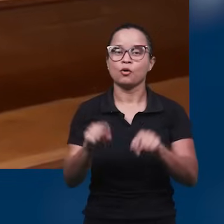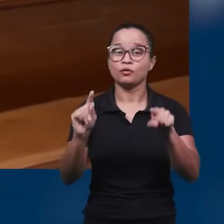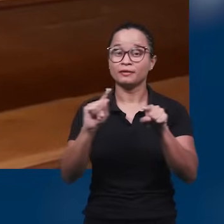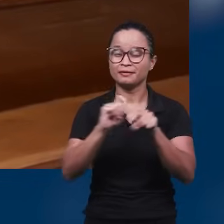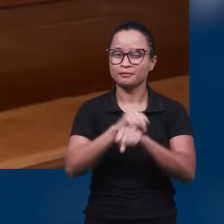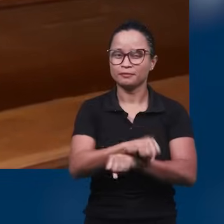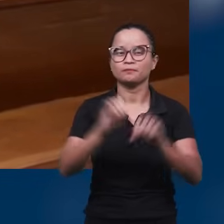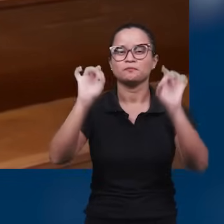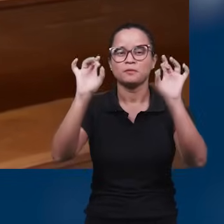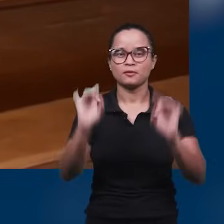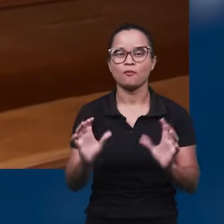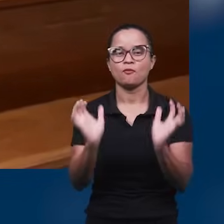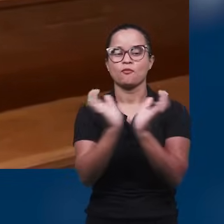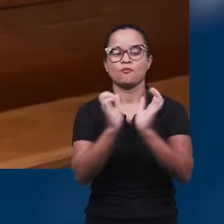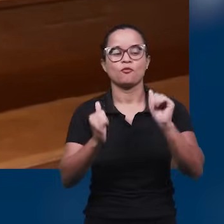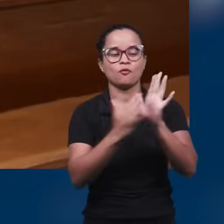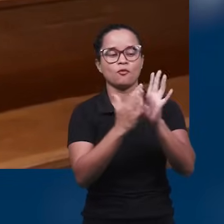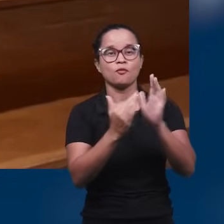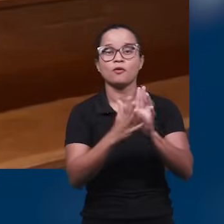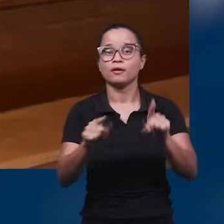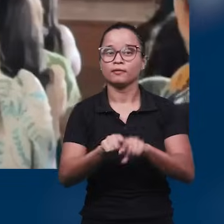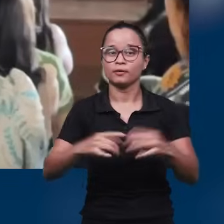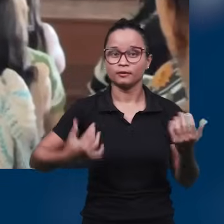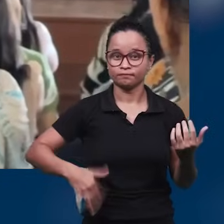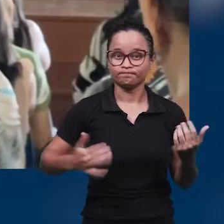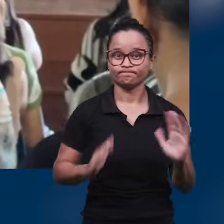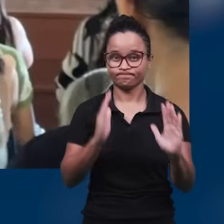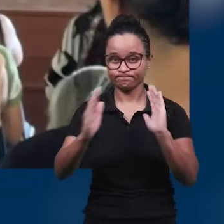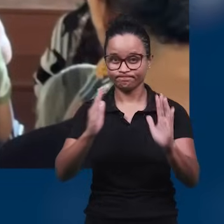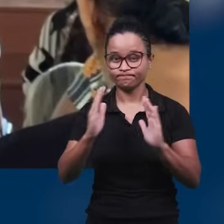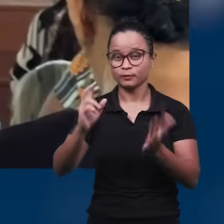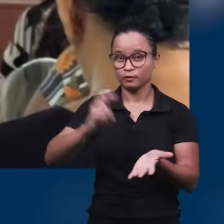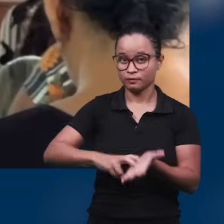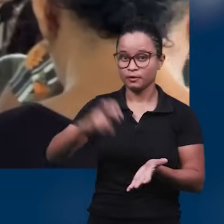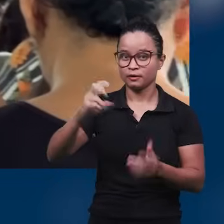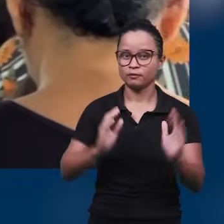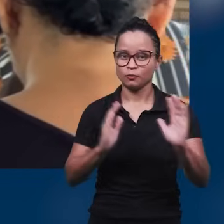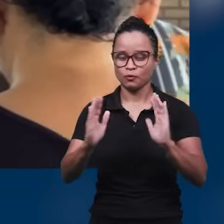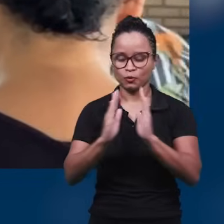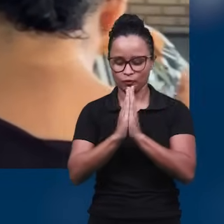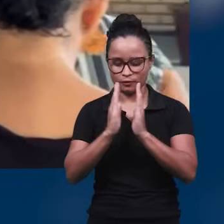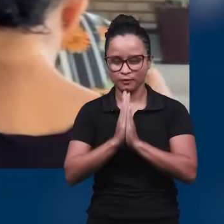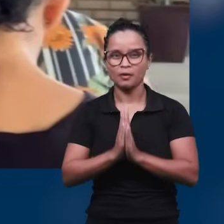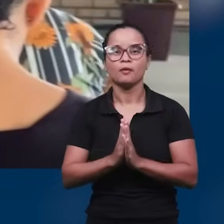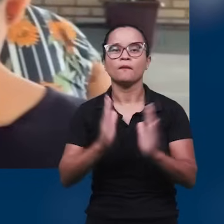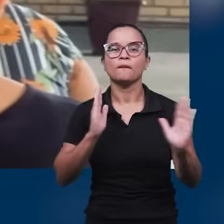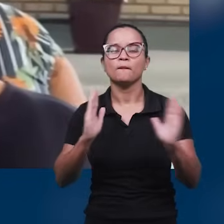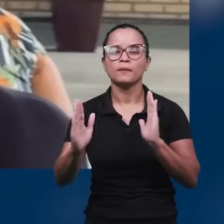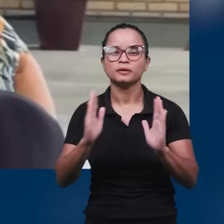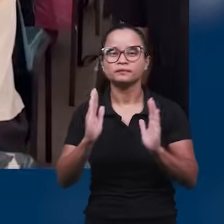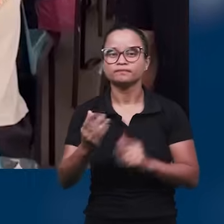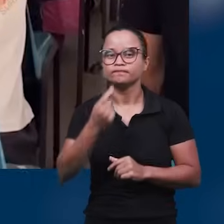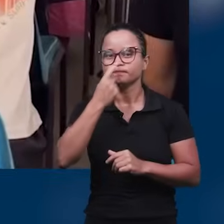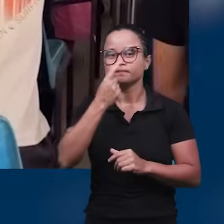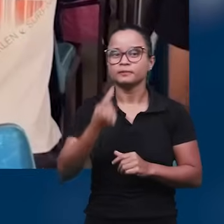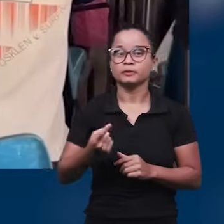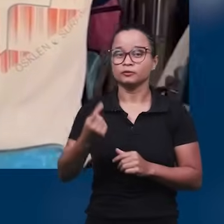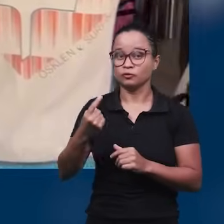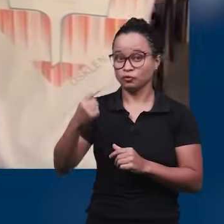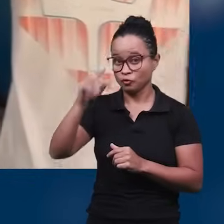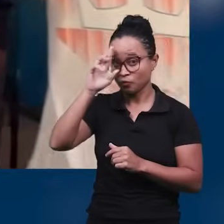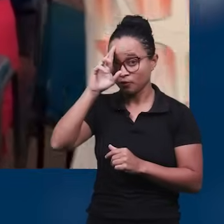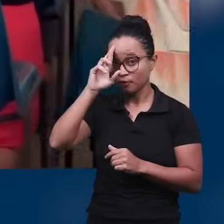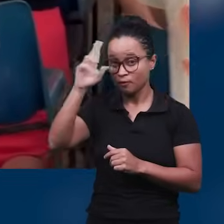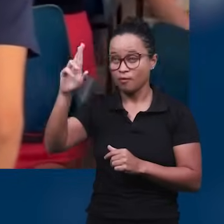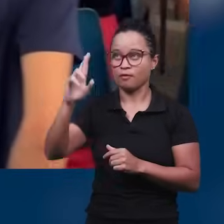grupo de louvor instrumentistas. No período da manhã, tivemos momentos de oração, um momento íntimo dos seminaristas com o Senhor,